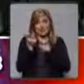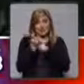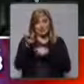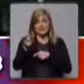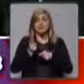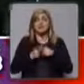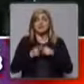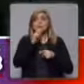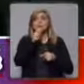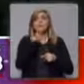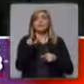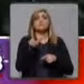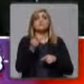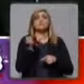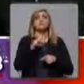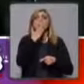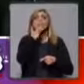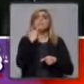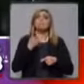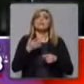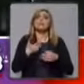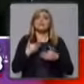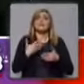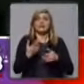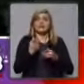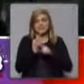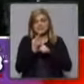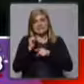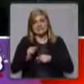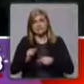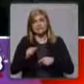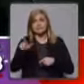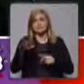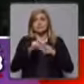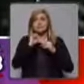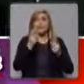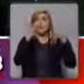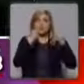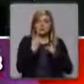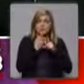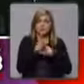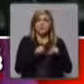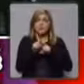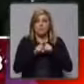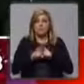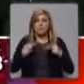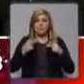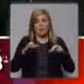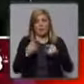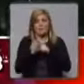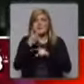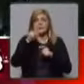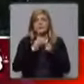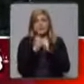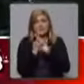possa aparecer como uma cedência em relação àquilo que é a consolidação orçamental, as políticas de austeridade e, sobretudo, as